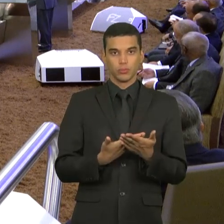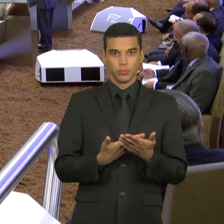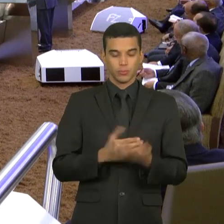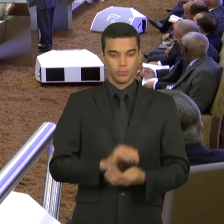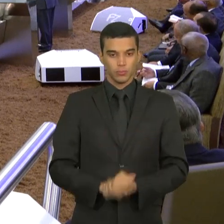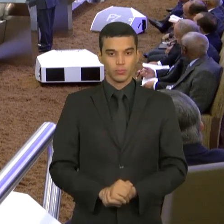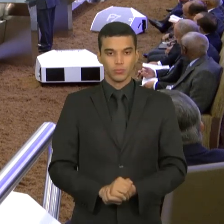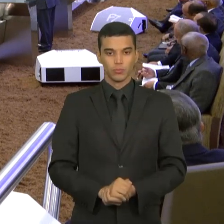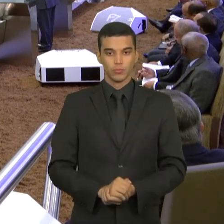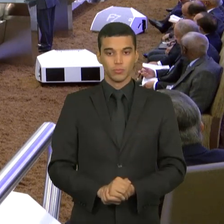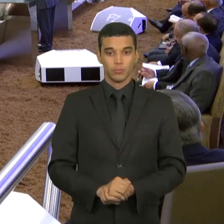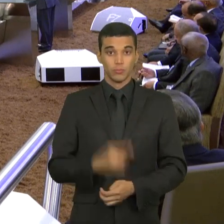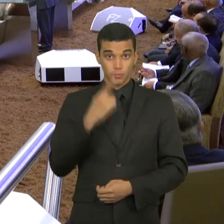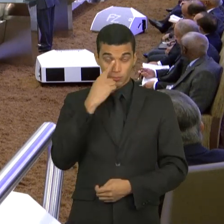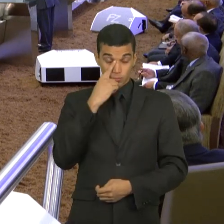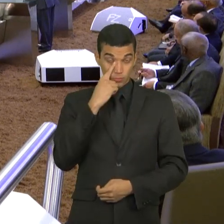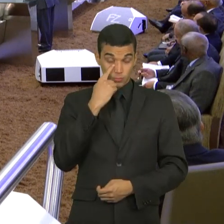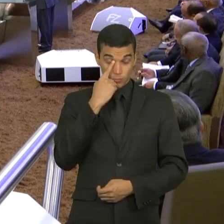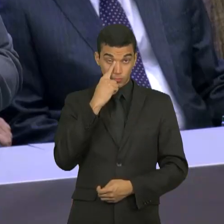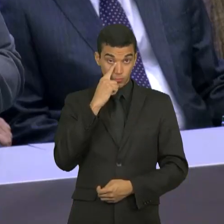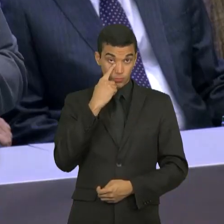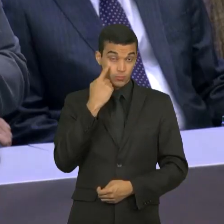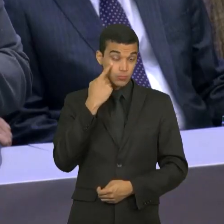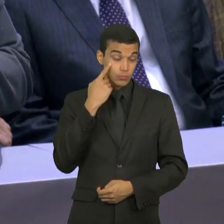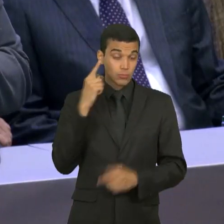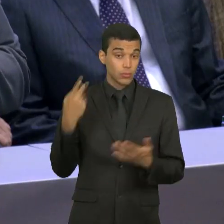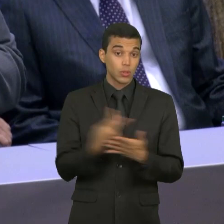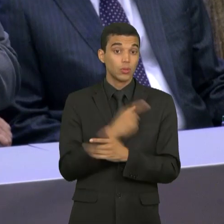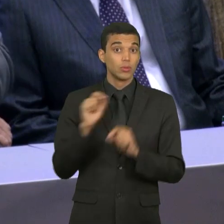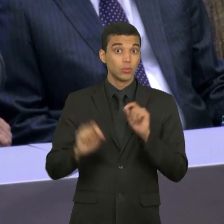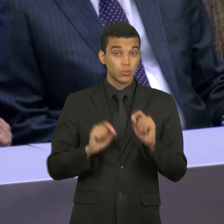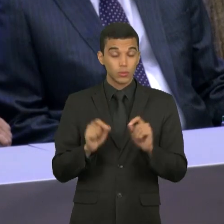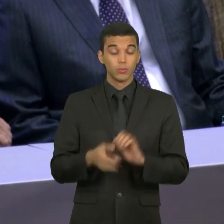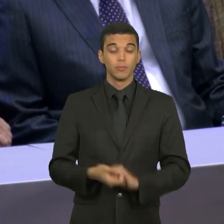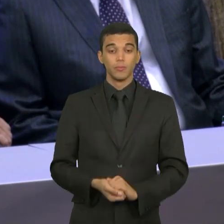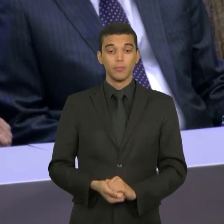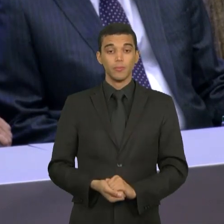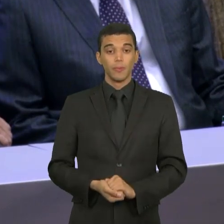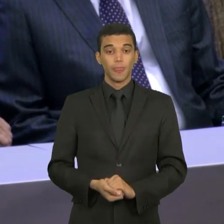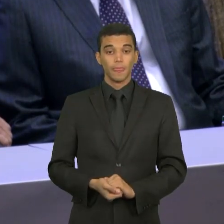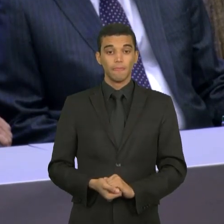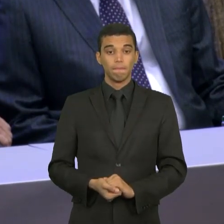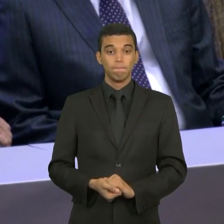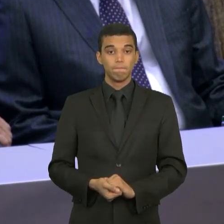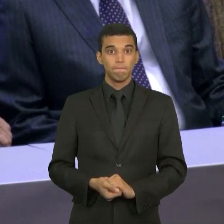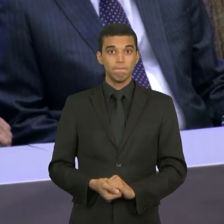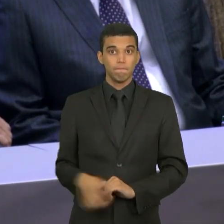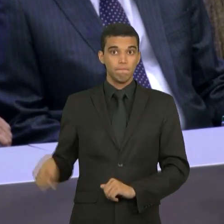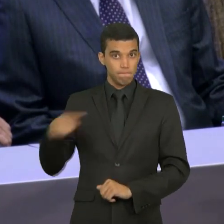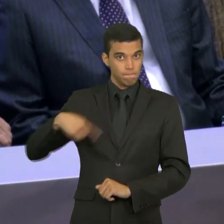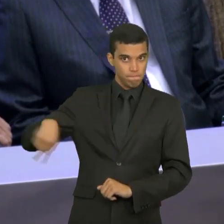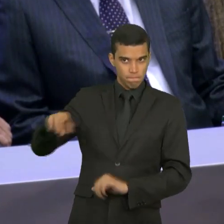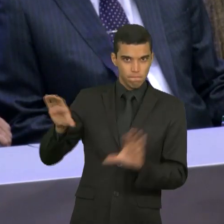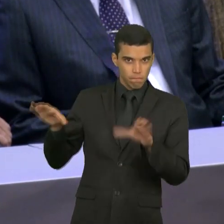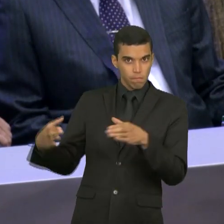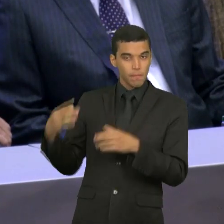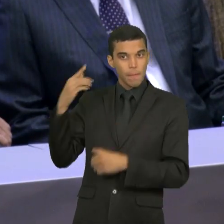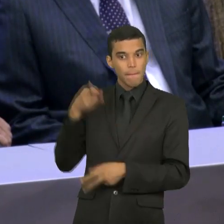mudar olha só o que aconteceu eles perceberam que